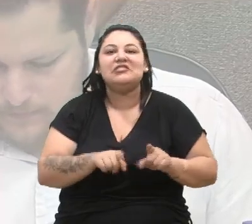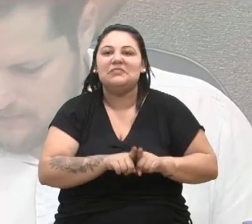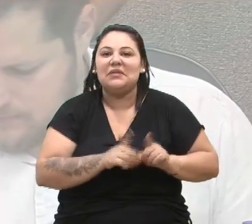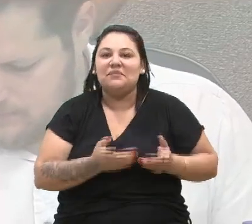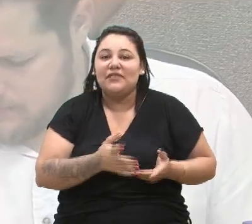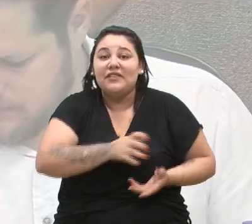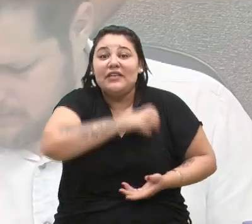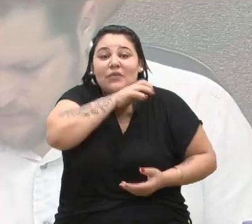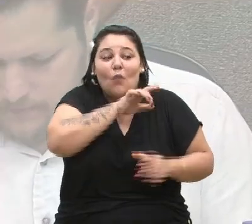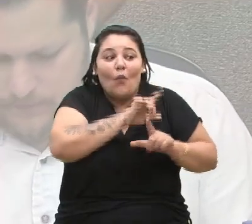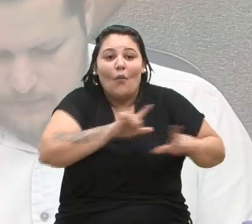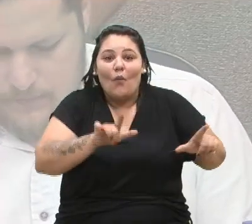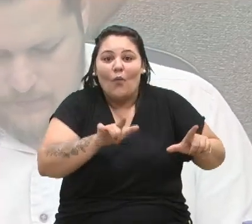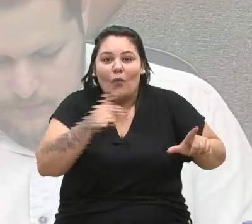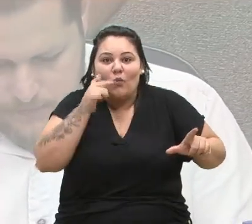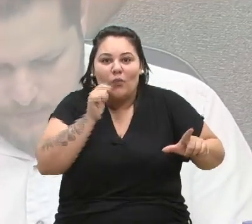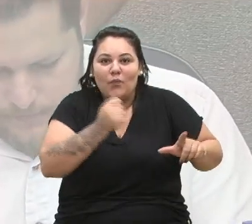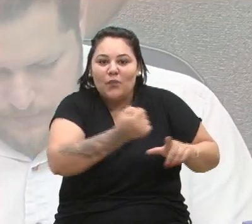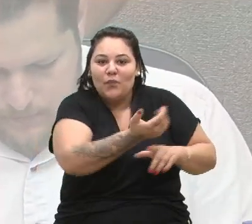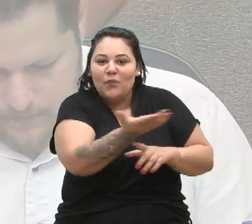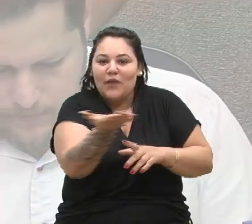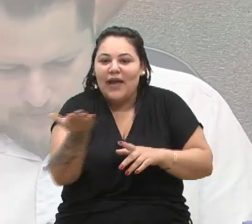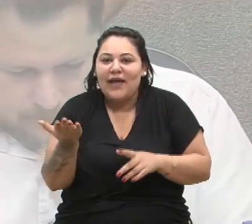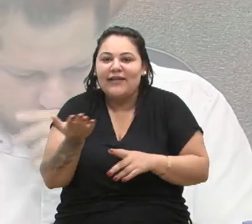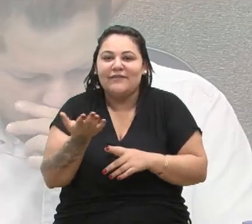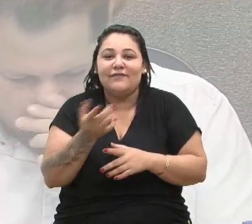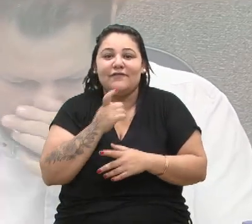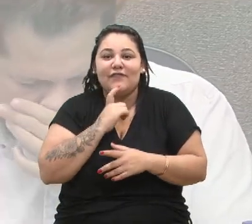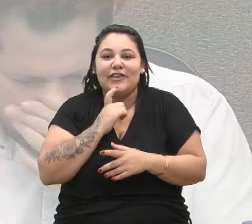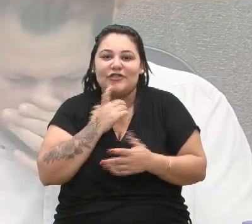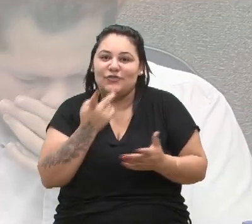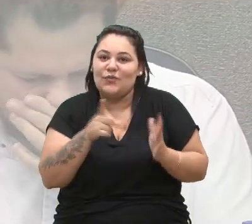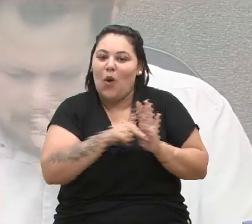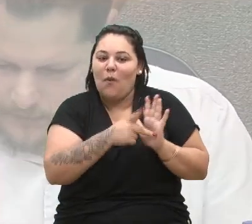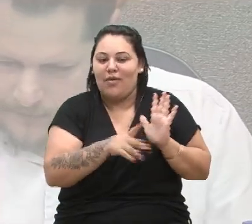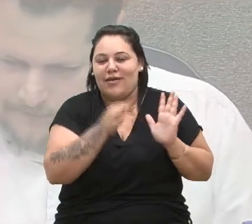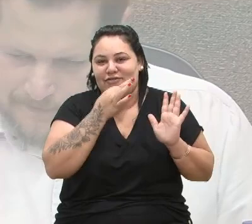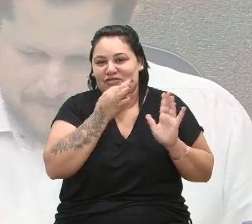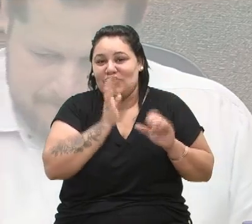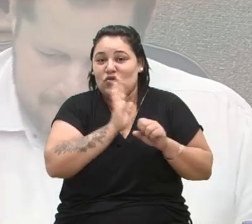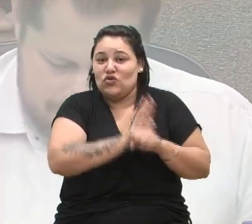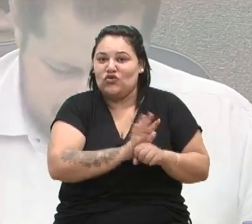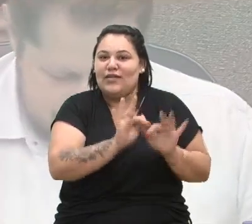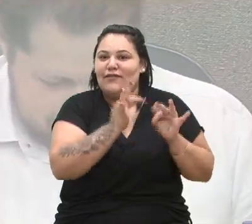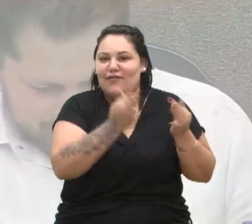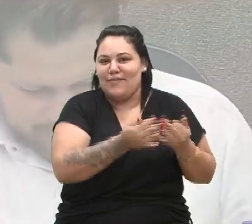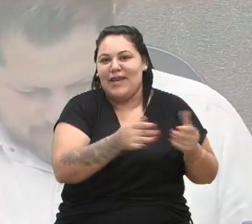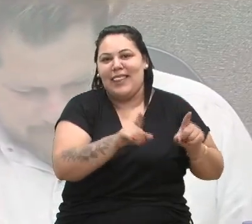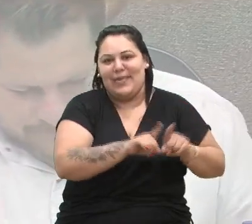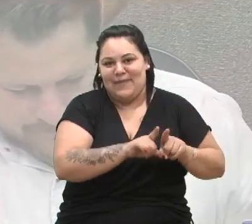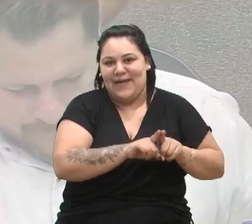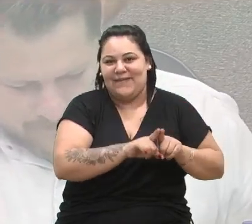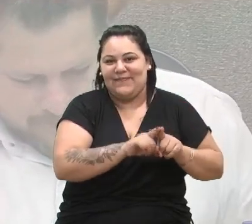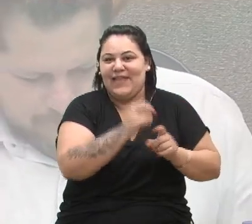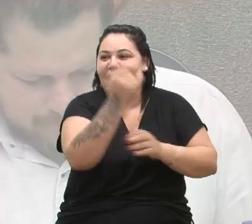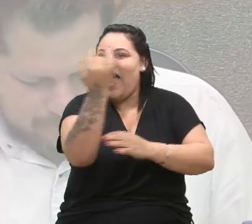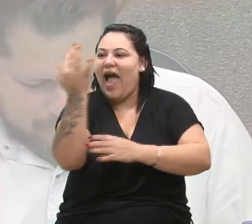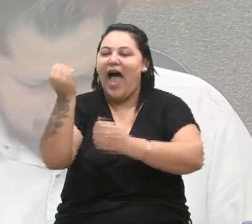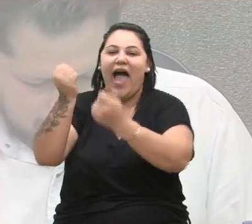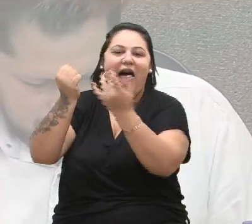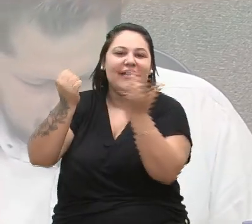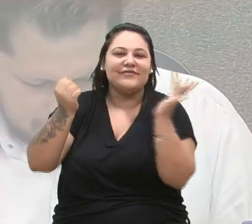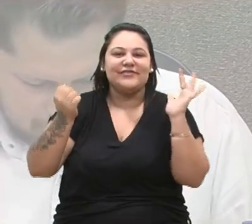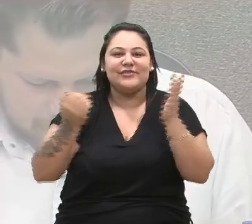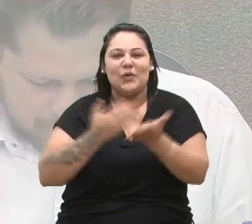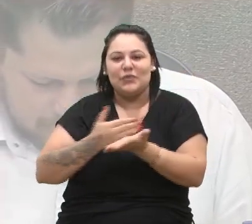baldio se tornou uma área verde do município e, com a ajuda da família Ferraro, árvores foram